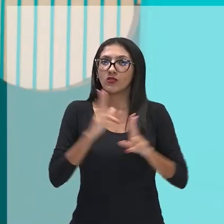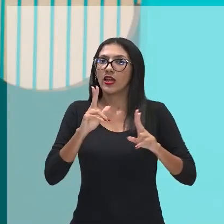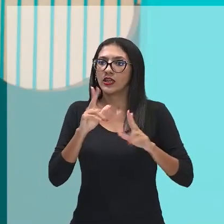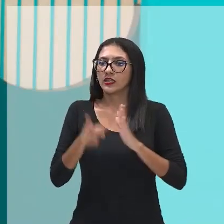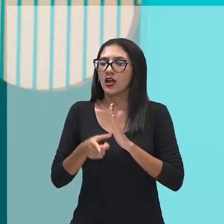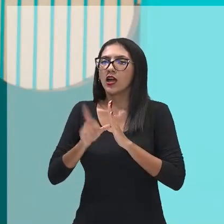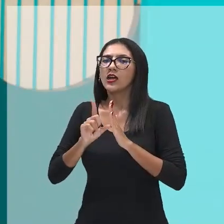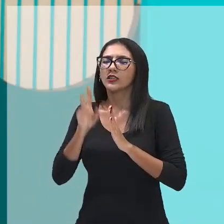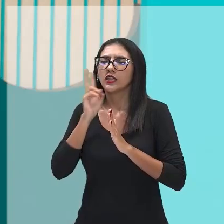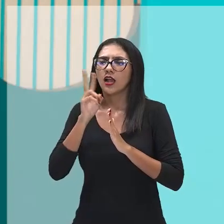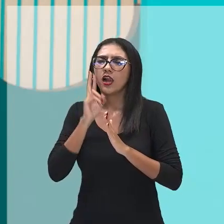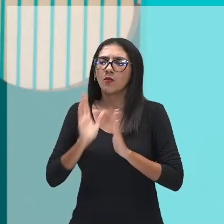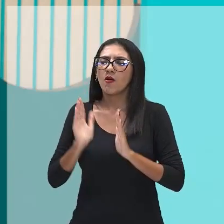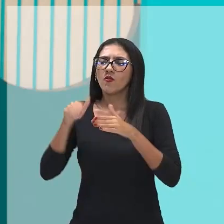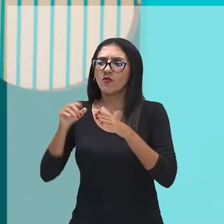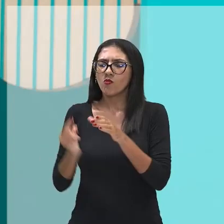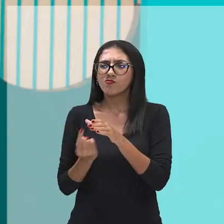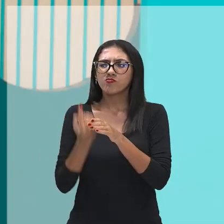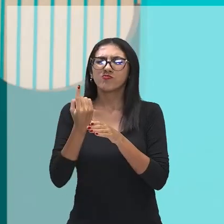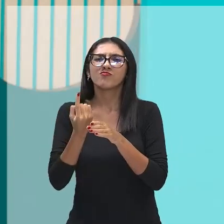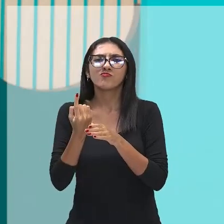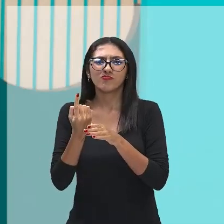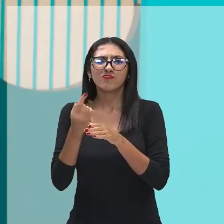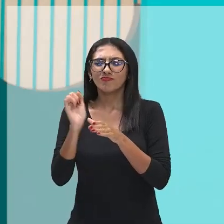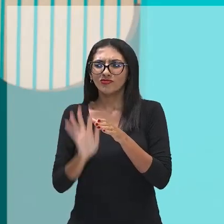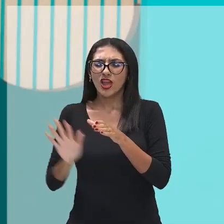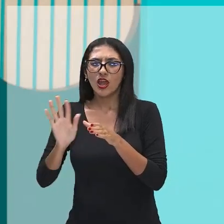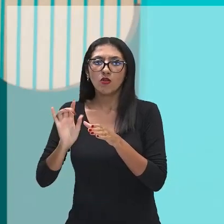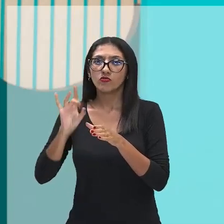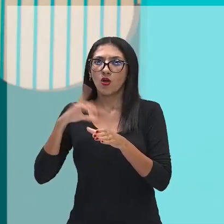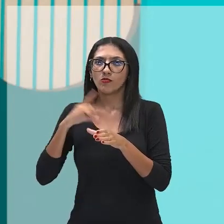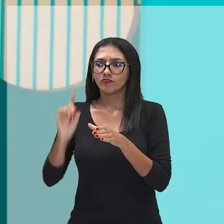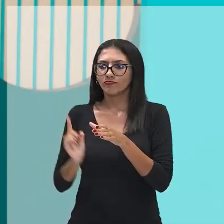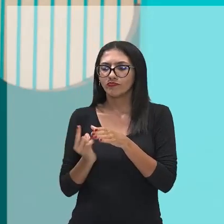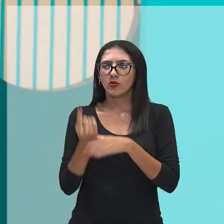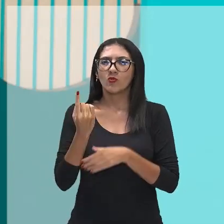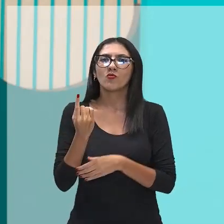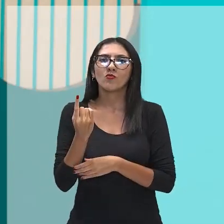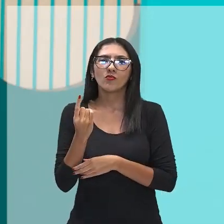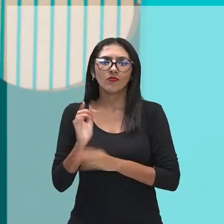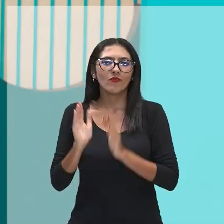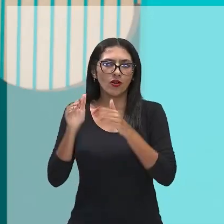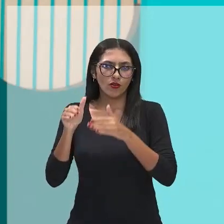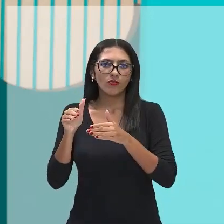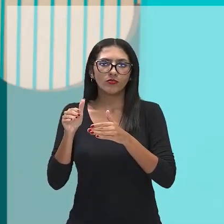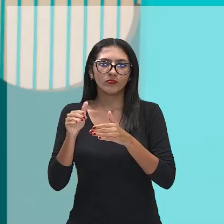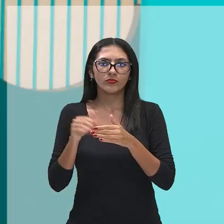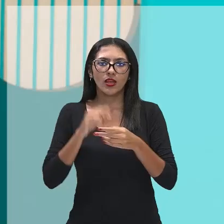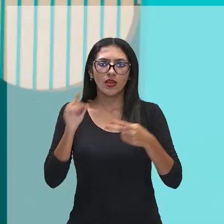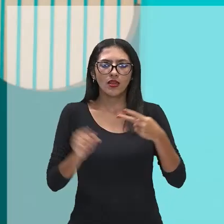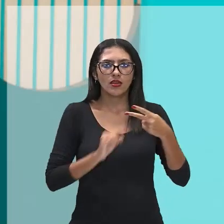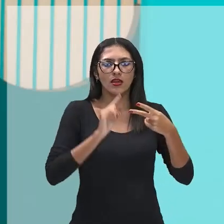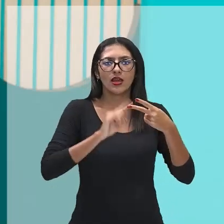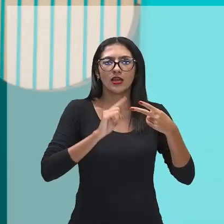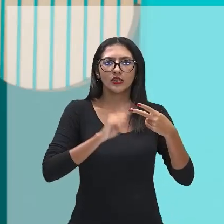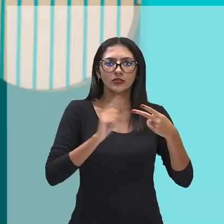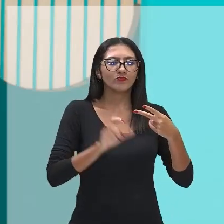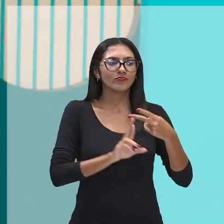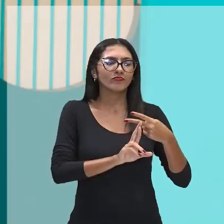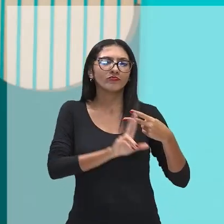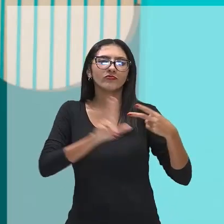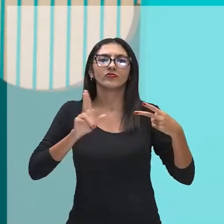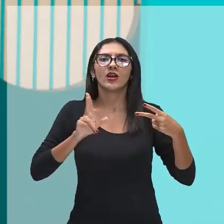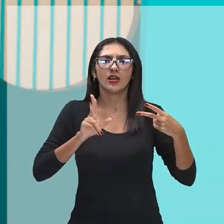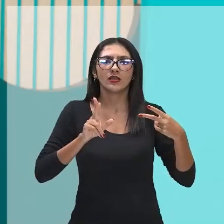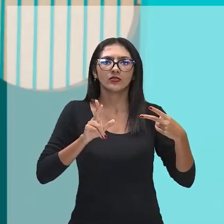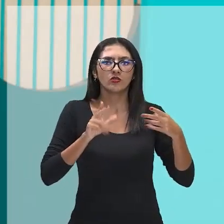Na restritiva, de um grupo inteiro, eu estou falando especificamente de um. Na explicativa, não. De um